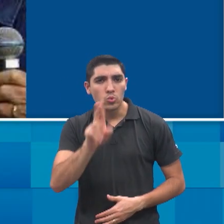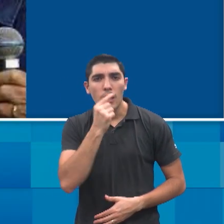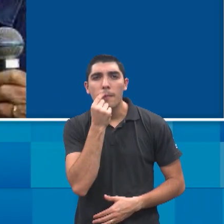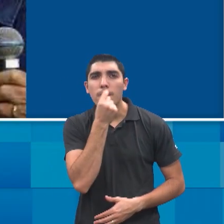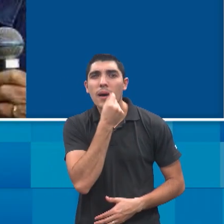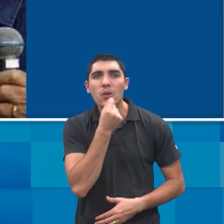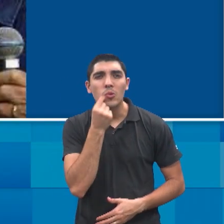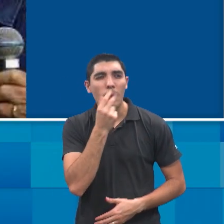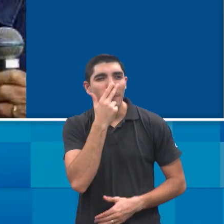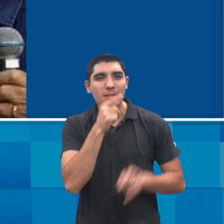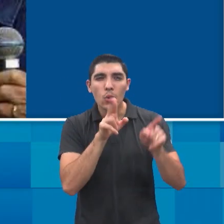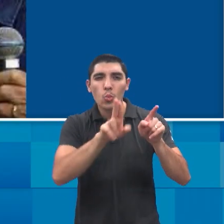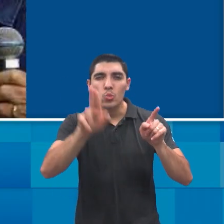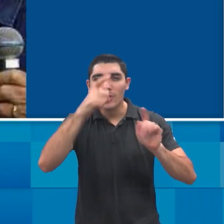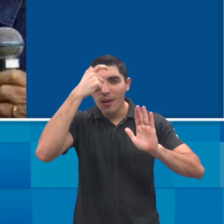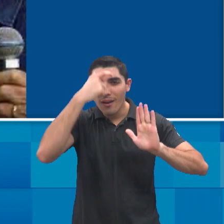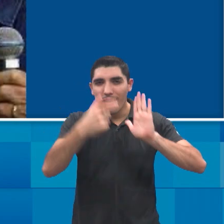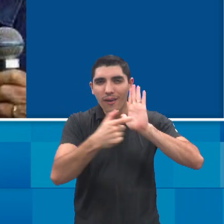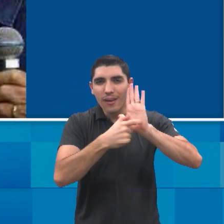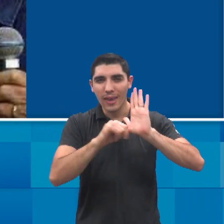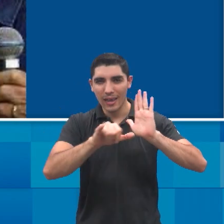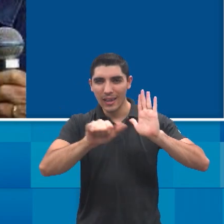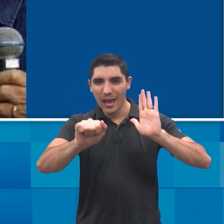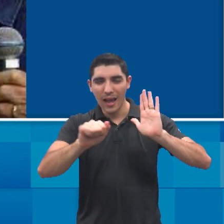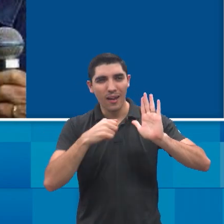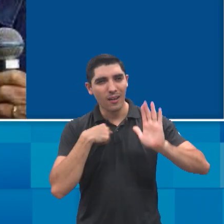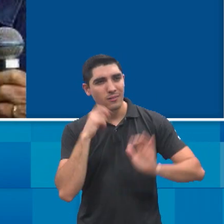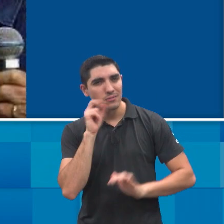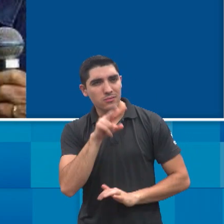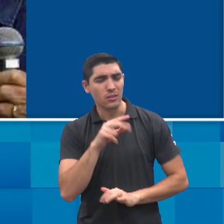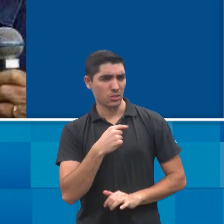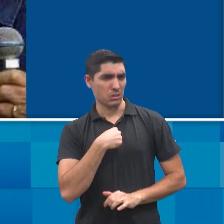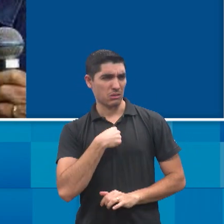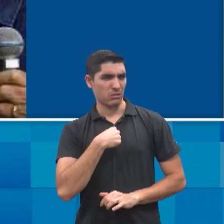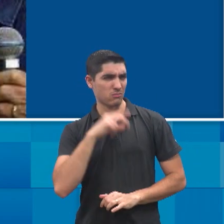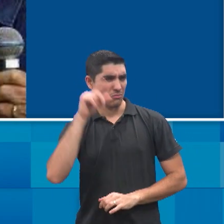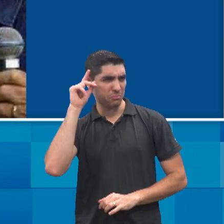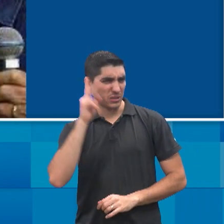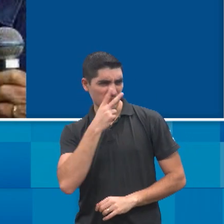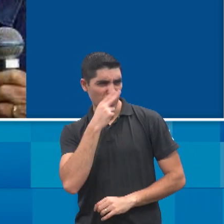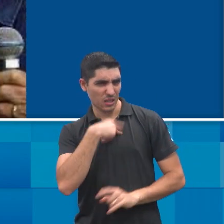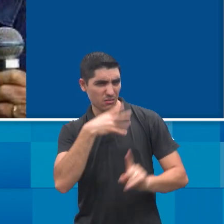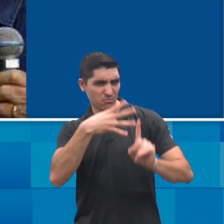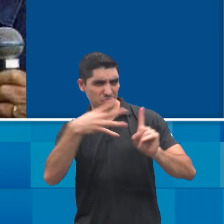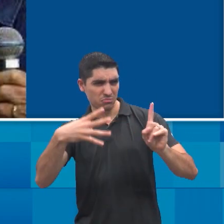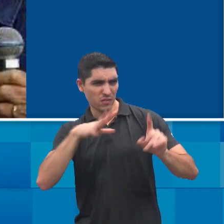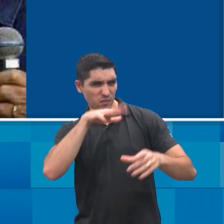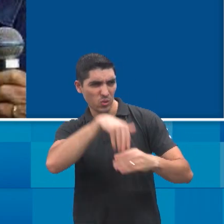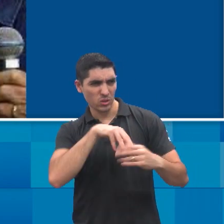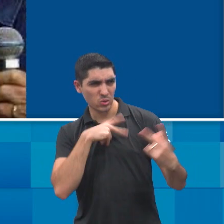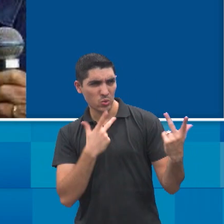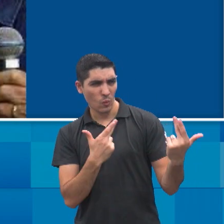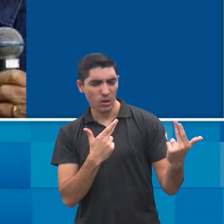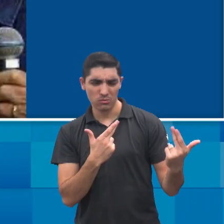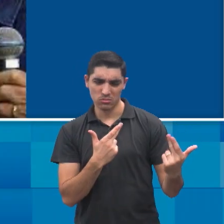de batom. Né? Talvez porque eu votei a favor da causa LGBT, sei lá, eu. E é duro, porque olha que loucura que nós estamos vivendo. Eu falo essa frase,